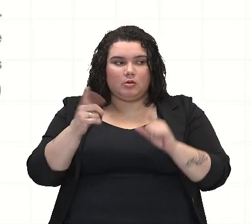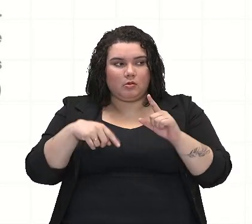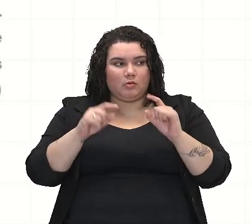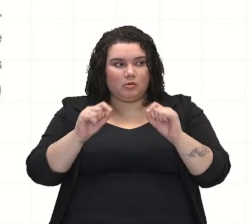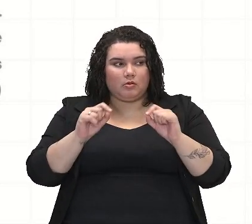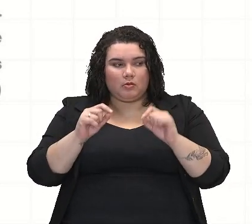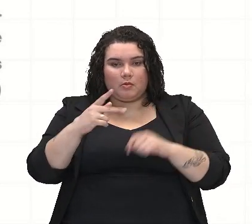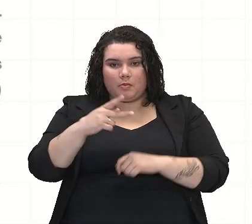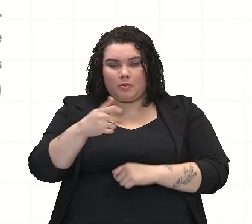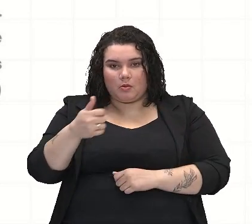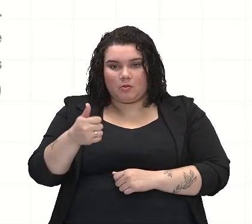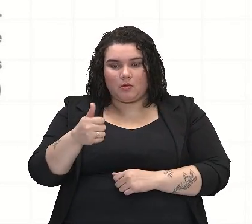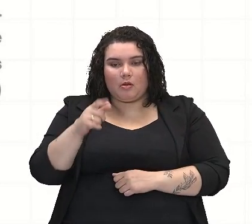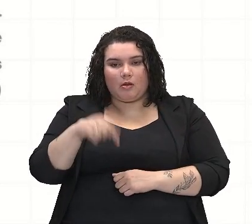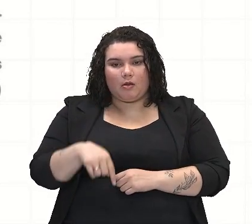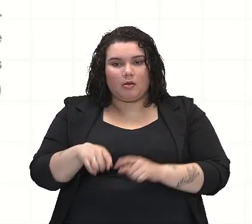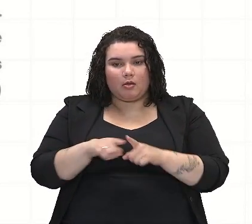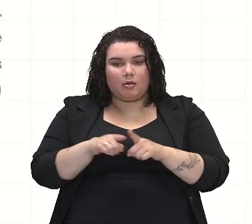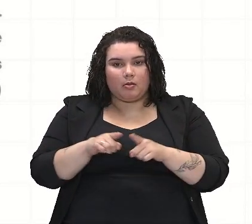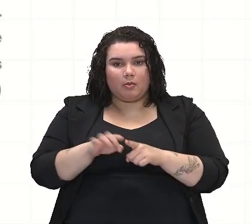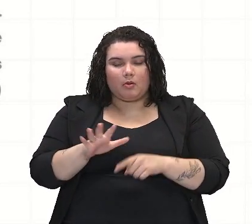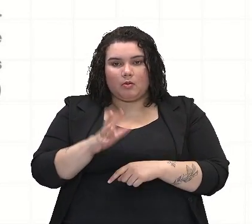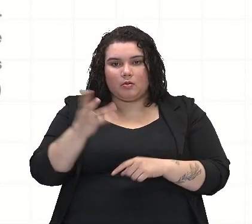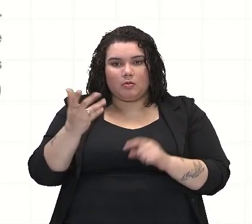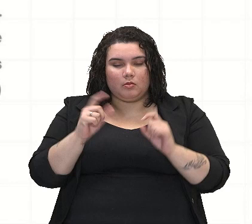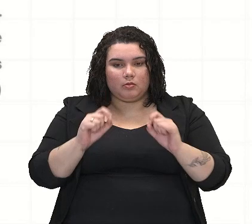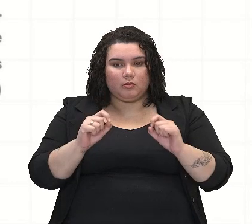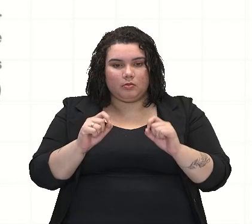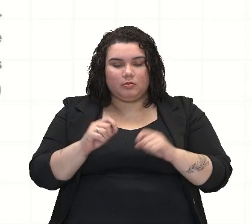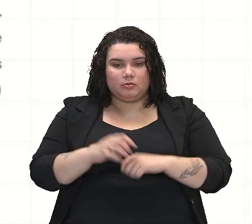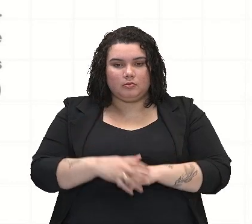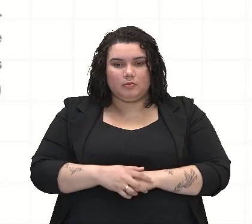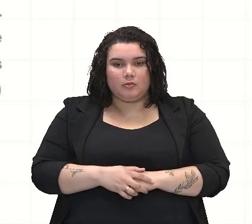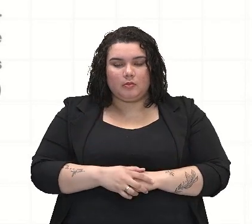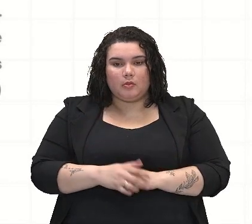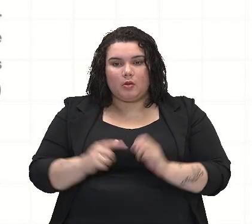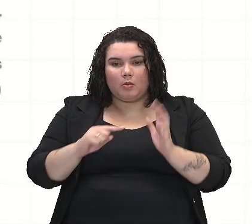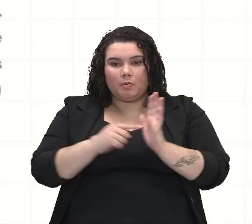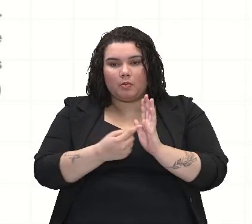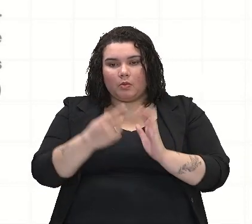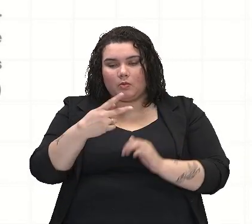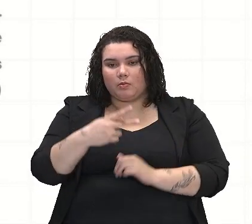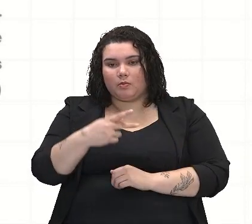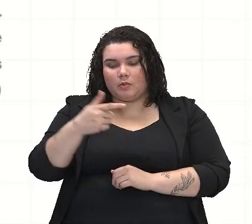P1 também acontece aqui no ponto P2.